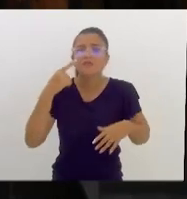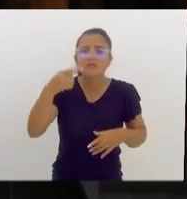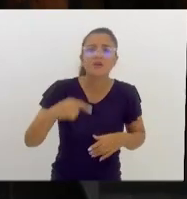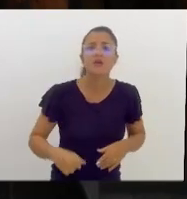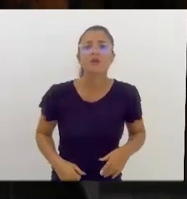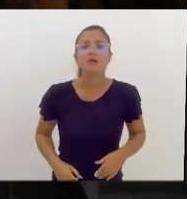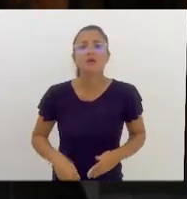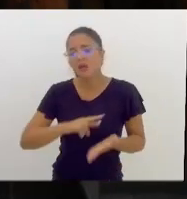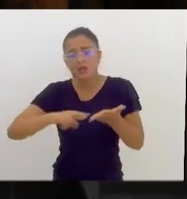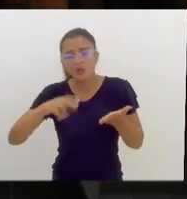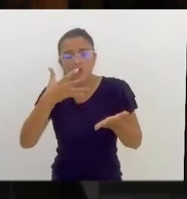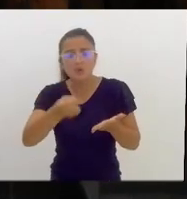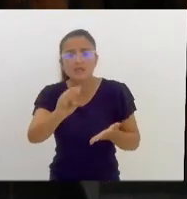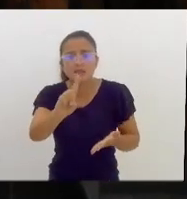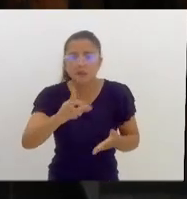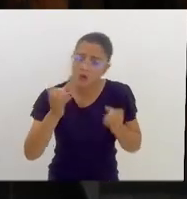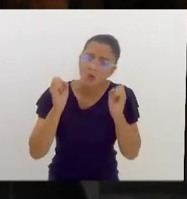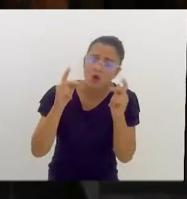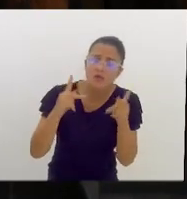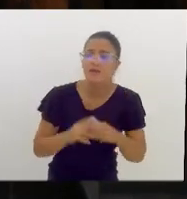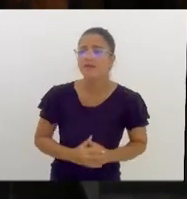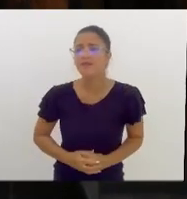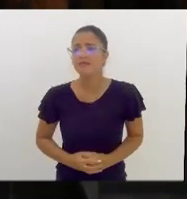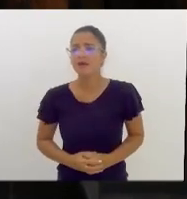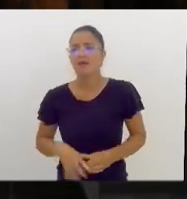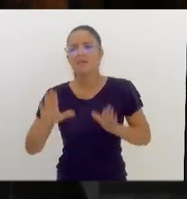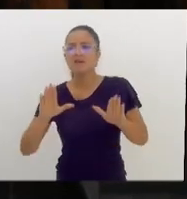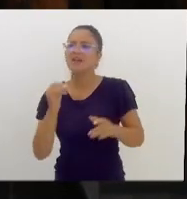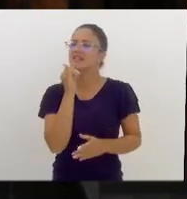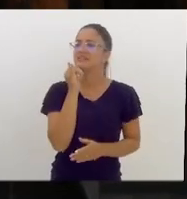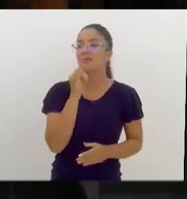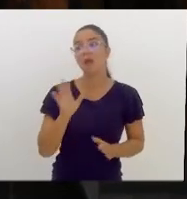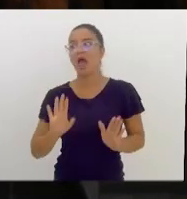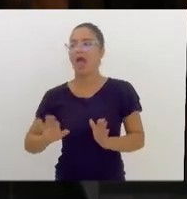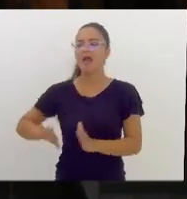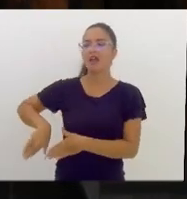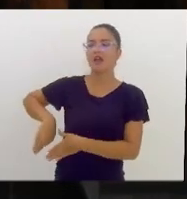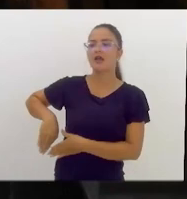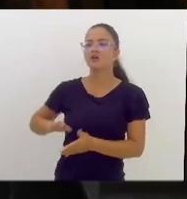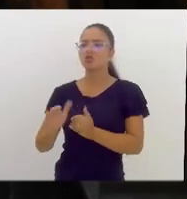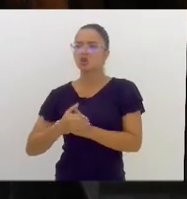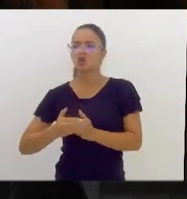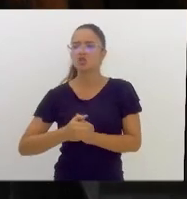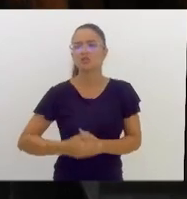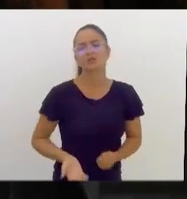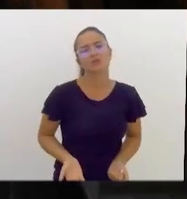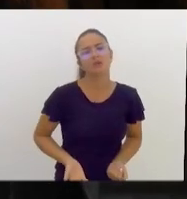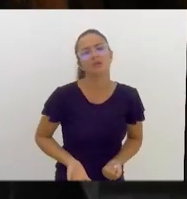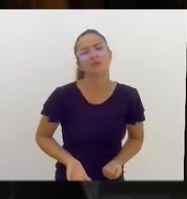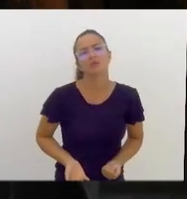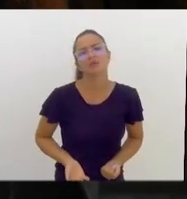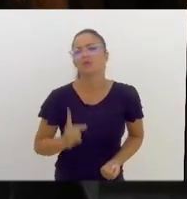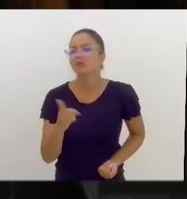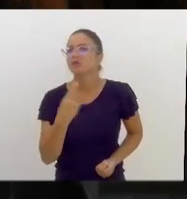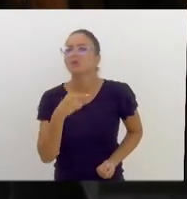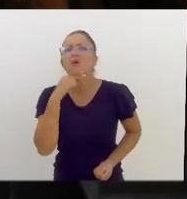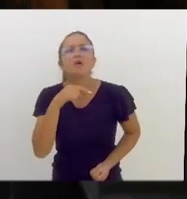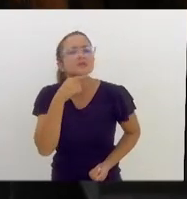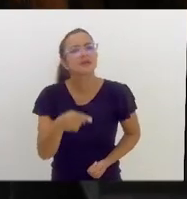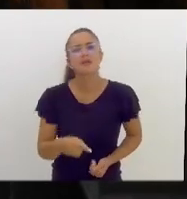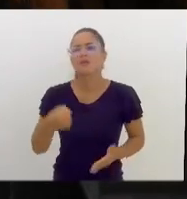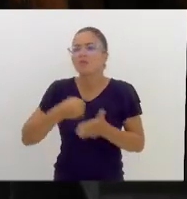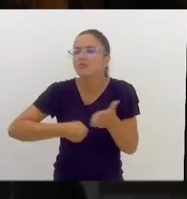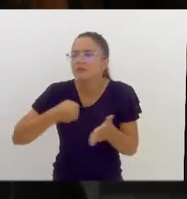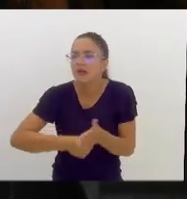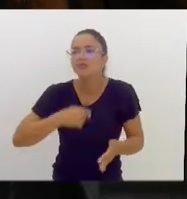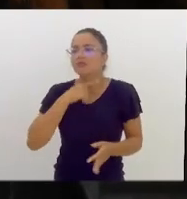derrotem o relatório. Agora, não deixem de, né, não dá para o relatório não ser votado e a gente não conseguir enfrentar essa